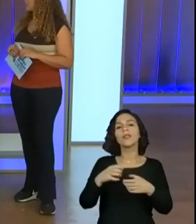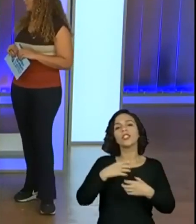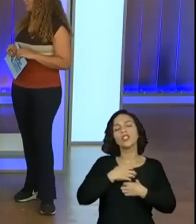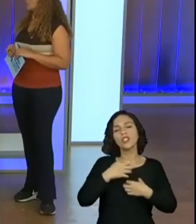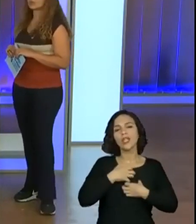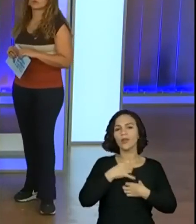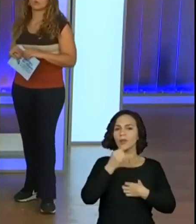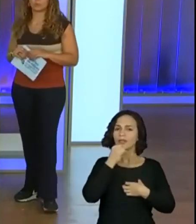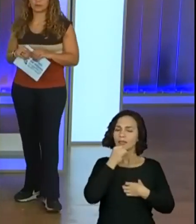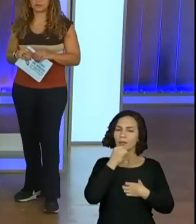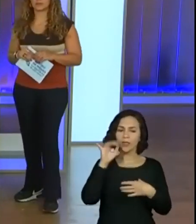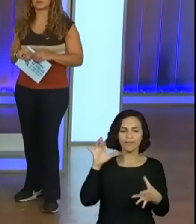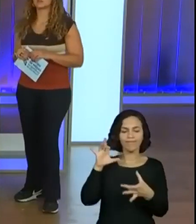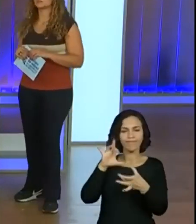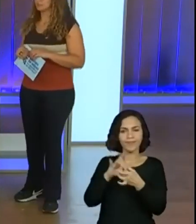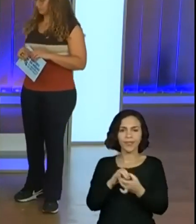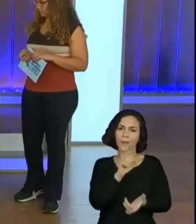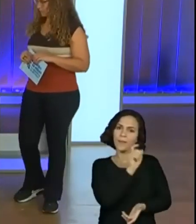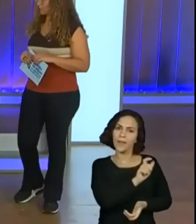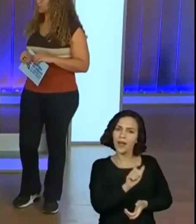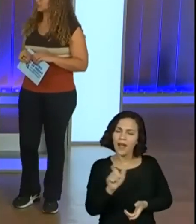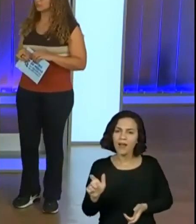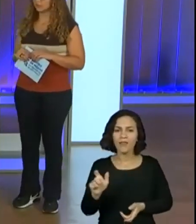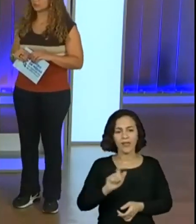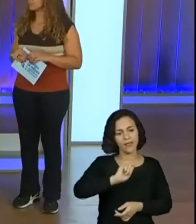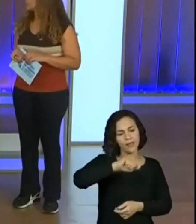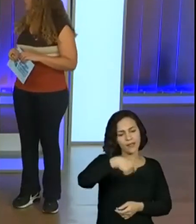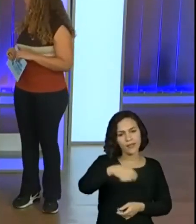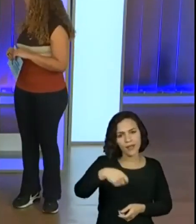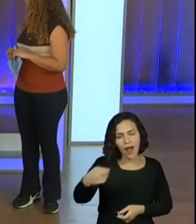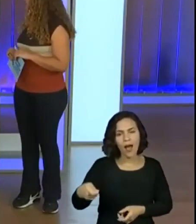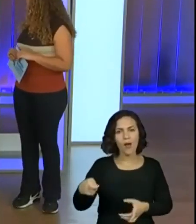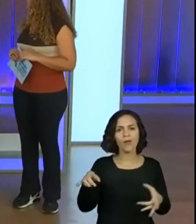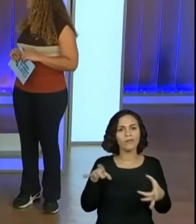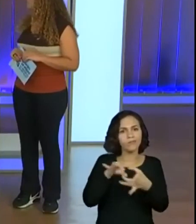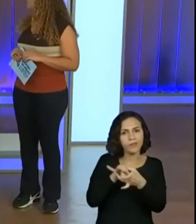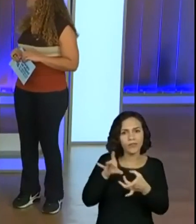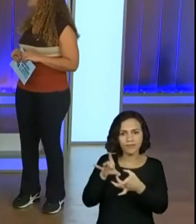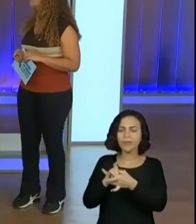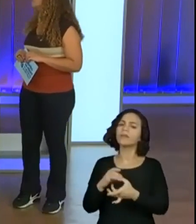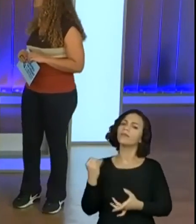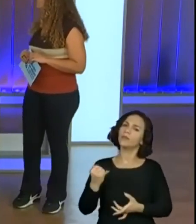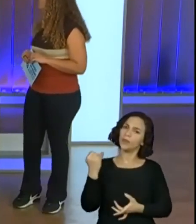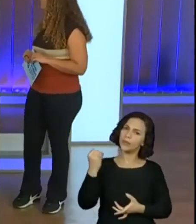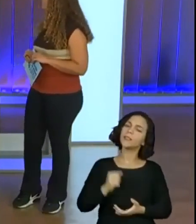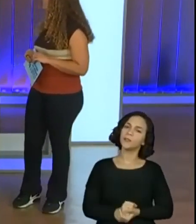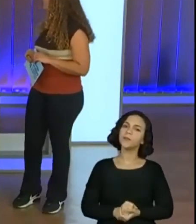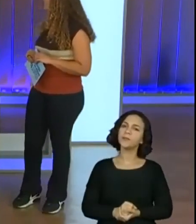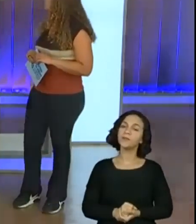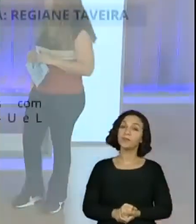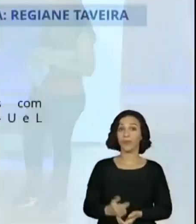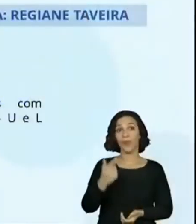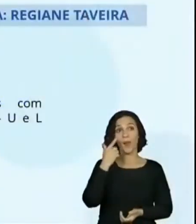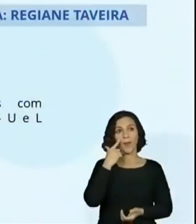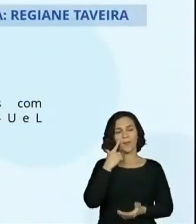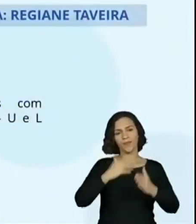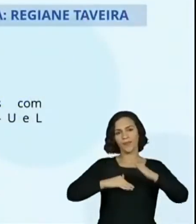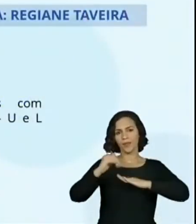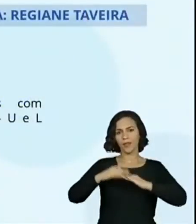professora? Sim, na leitura, compreensão. Com certeza, isso. Com certeza. Então, a gente vai começar aqui lendo a habilidade,